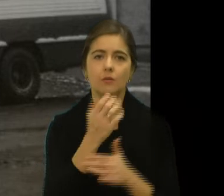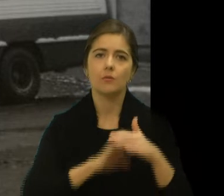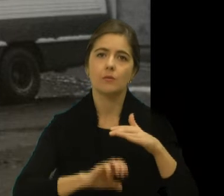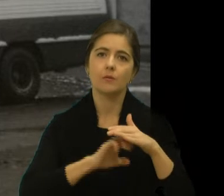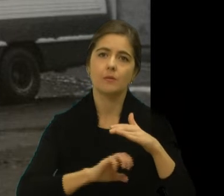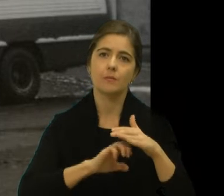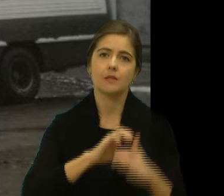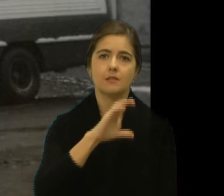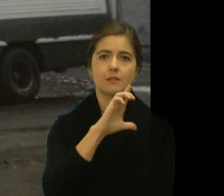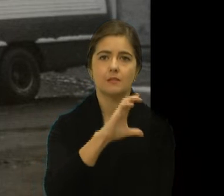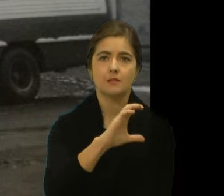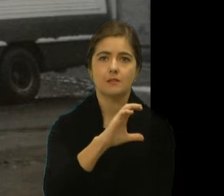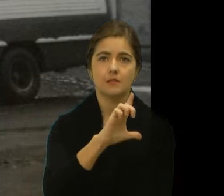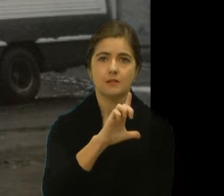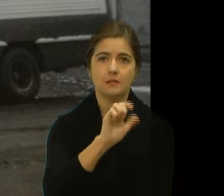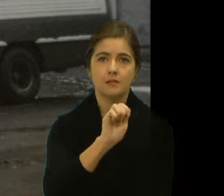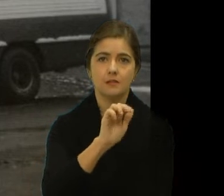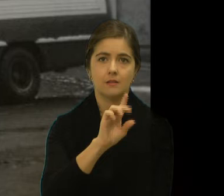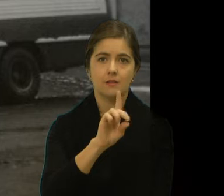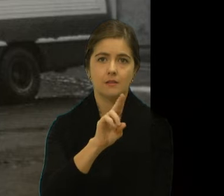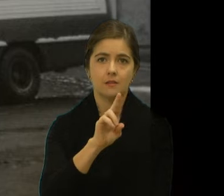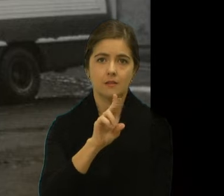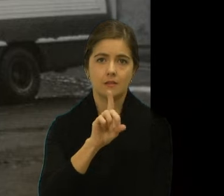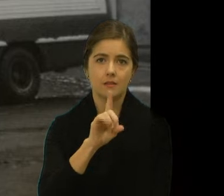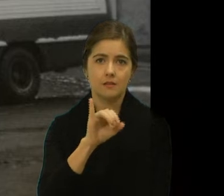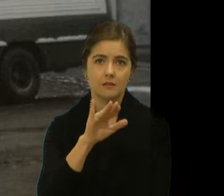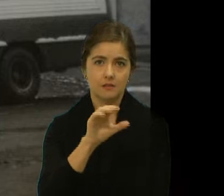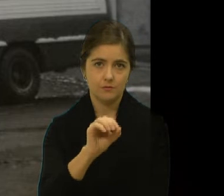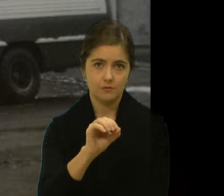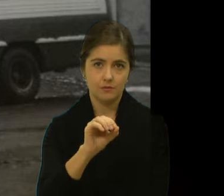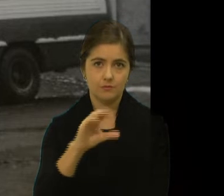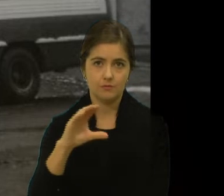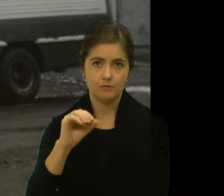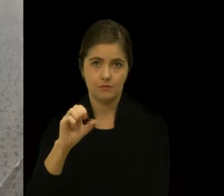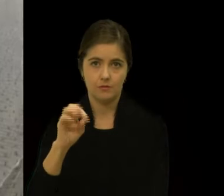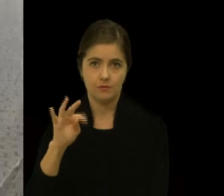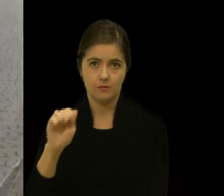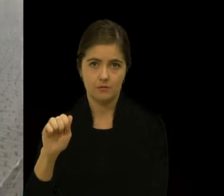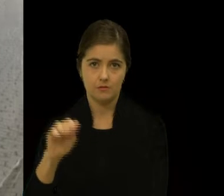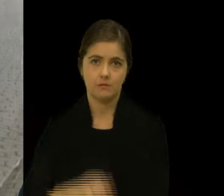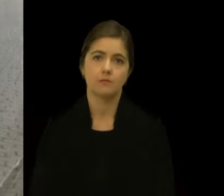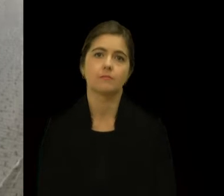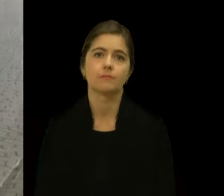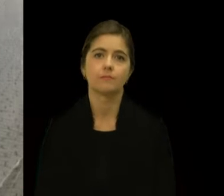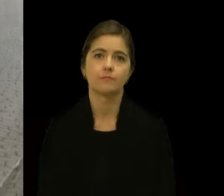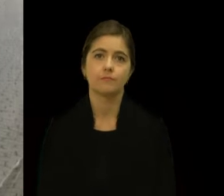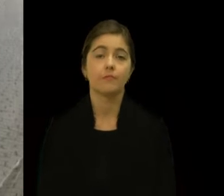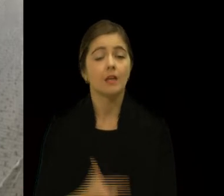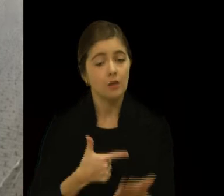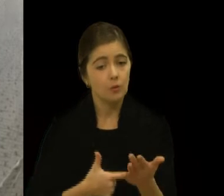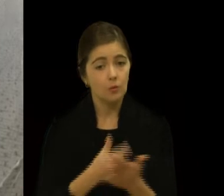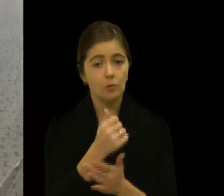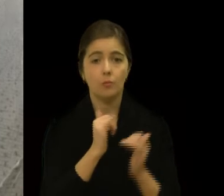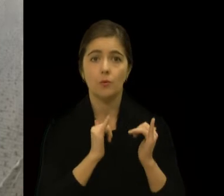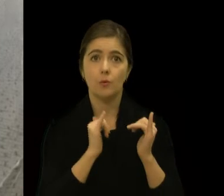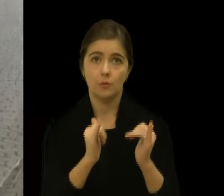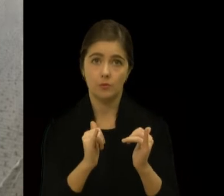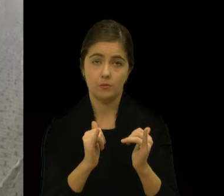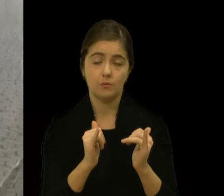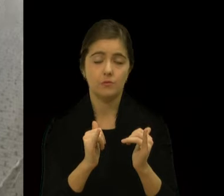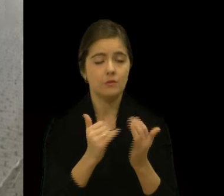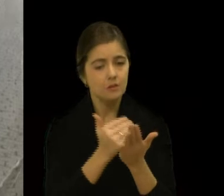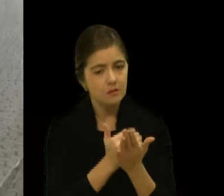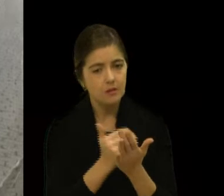e Companhia Limitada. Empresa essa que, posteriormente, adquiriu, então, um ônibus da senhora Rosa Giordani e deu início